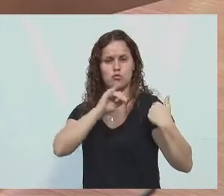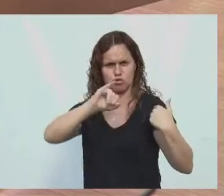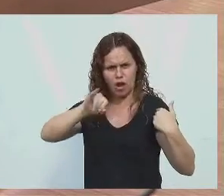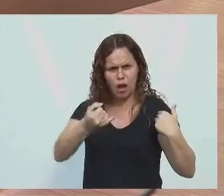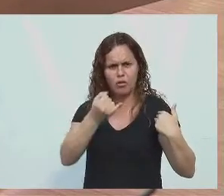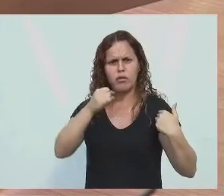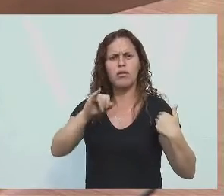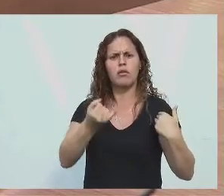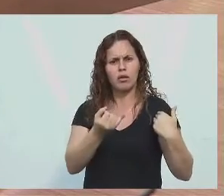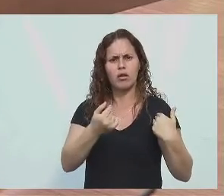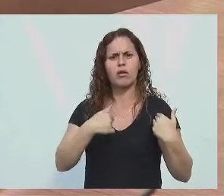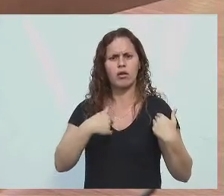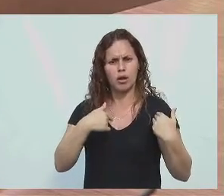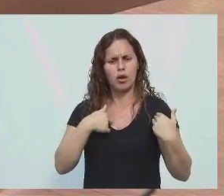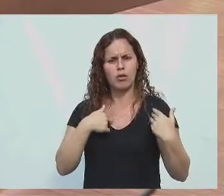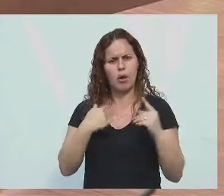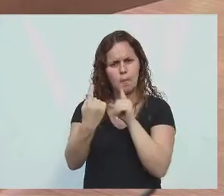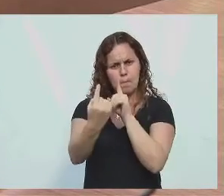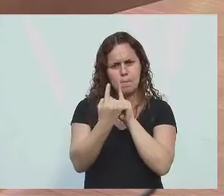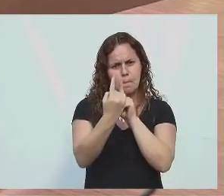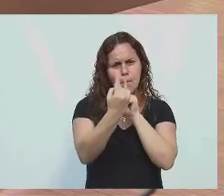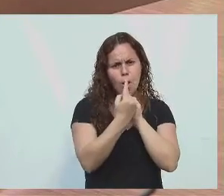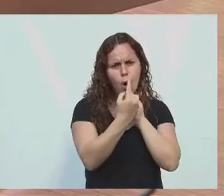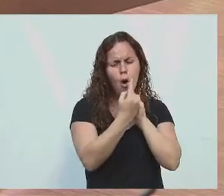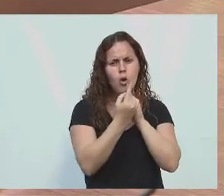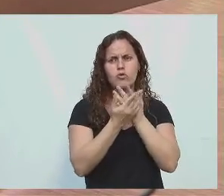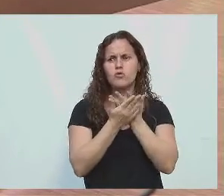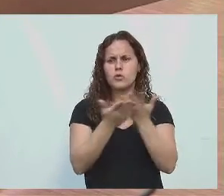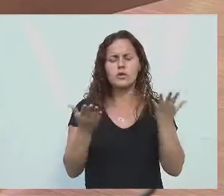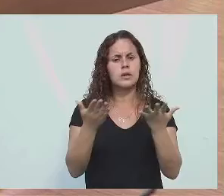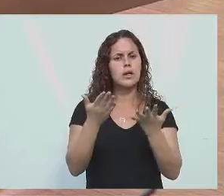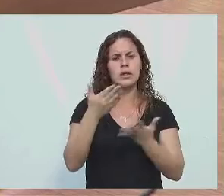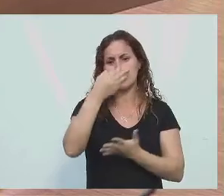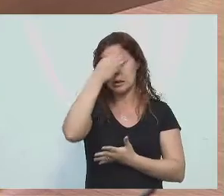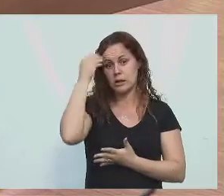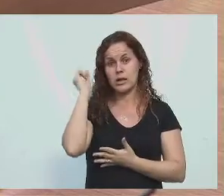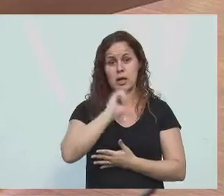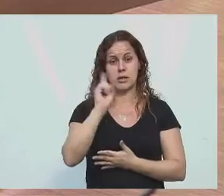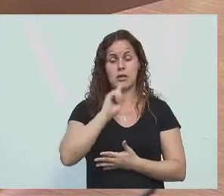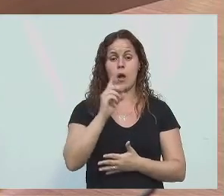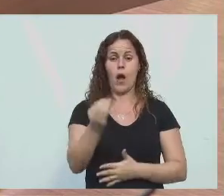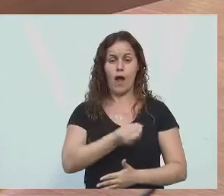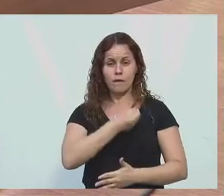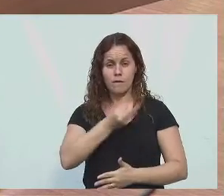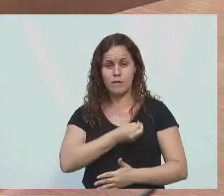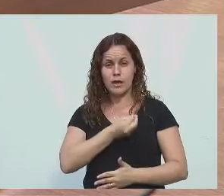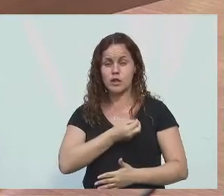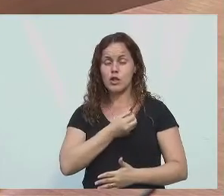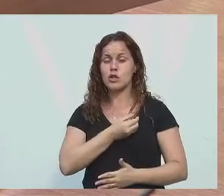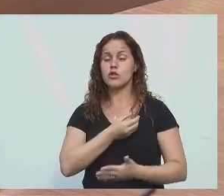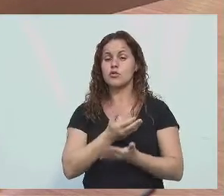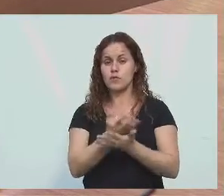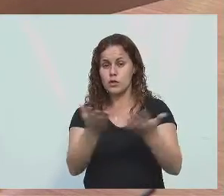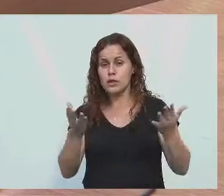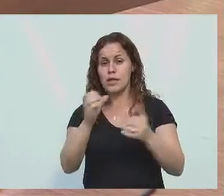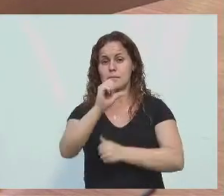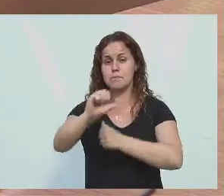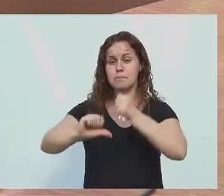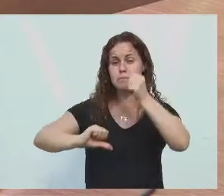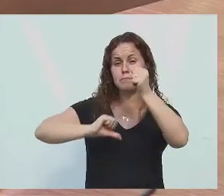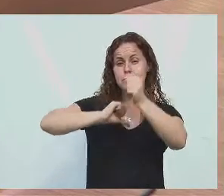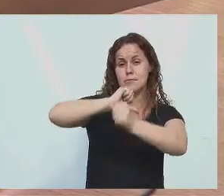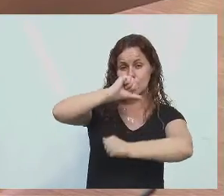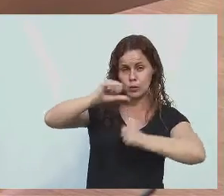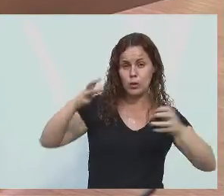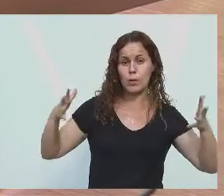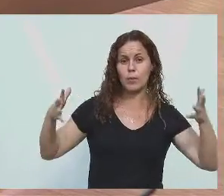o qual eu estarei próximo de vocês. Não esqueçam, a vida de vocês muda completamente,